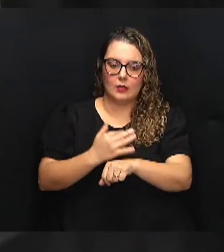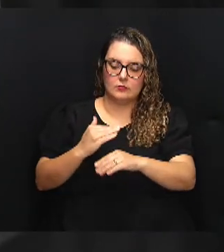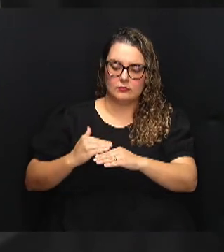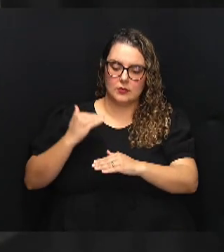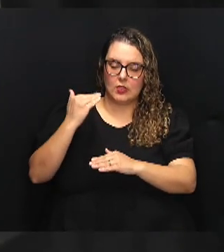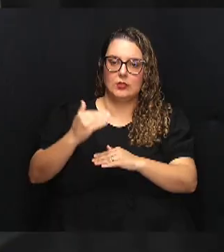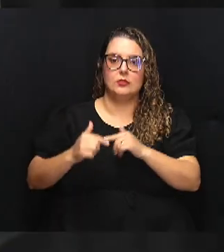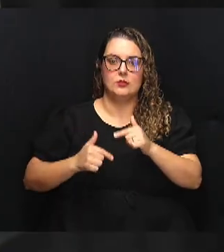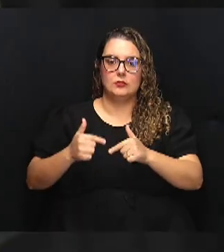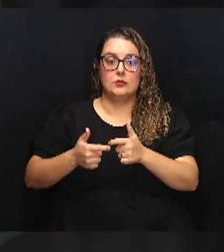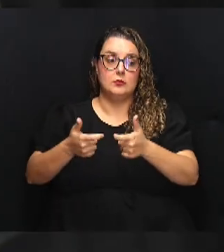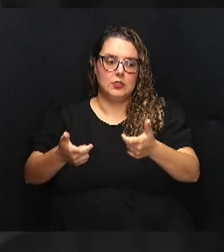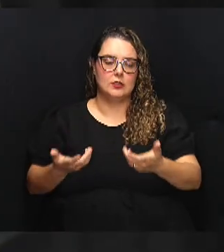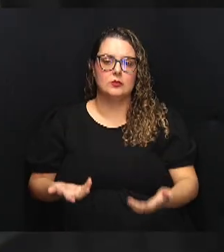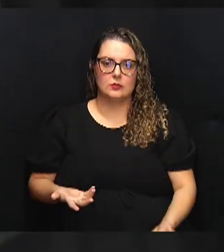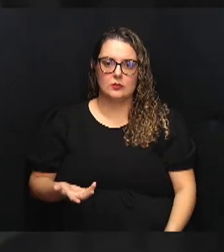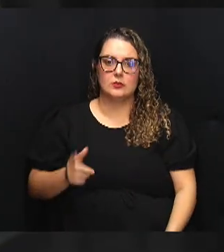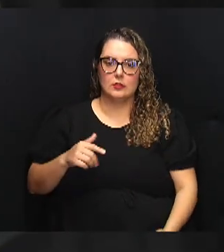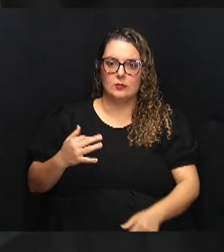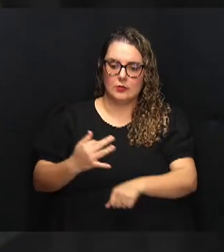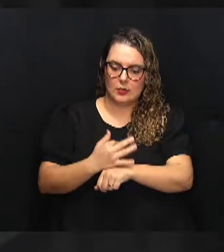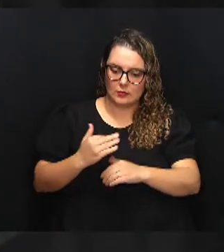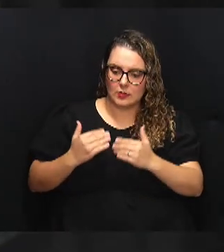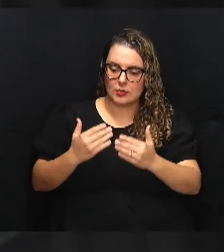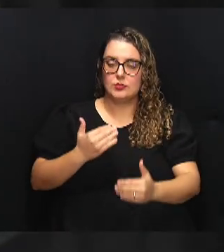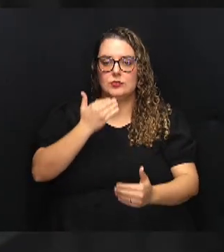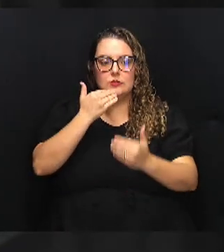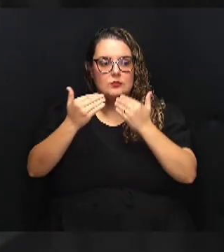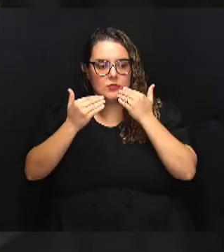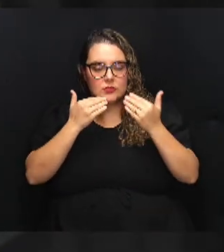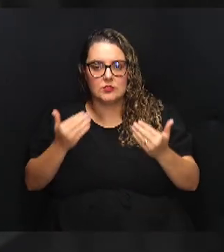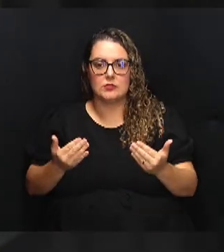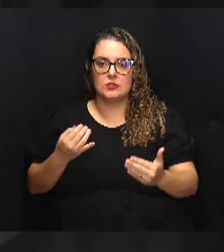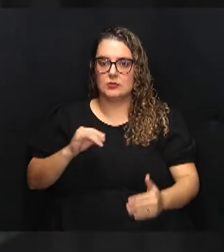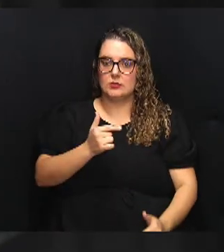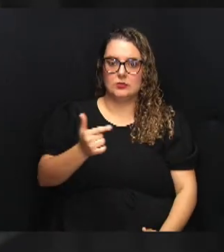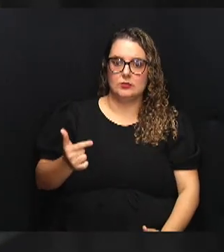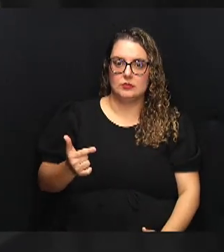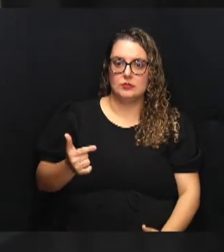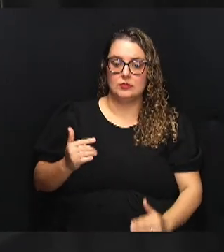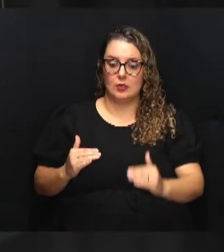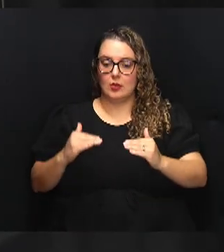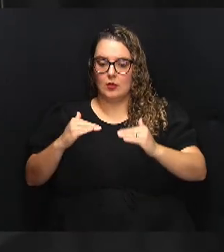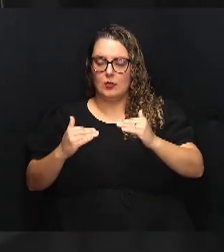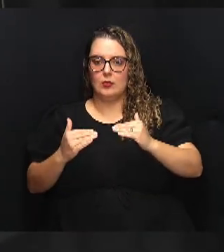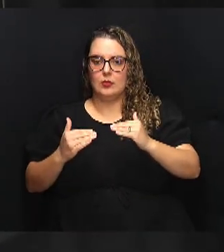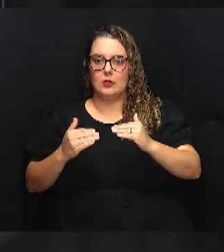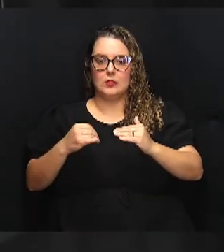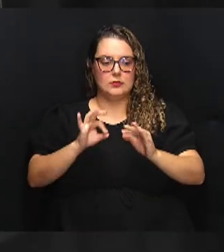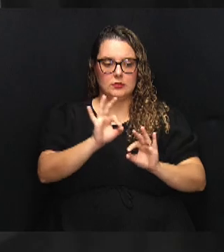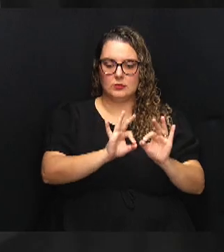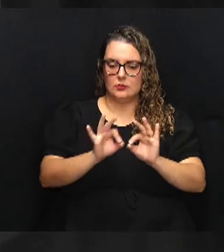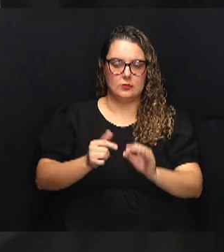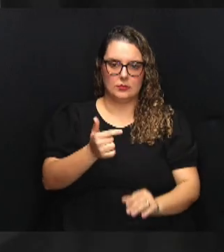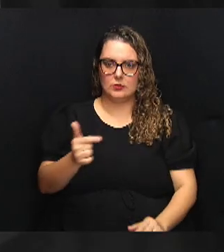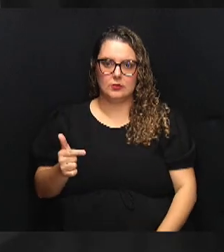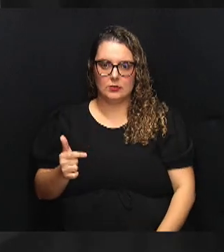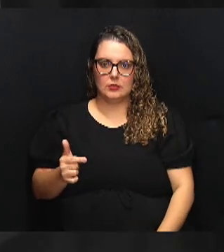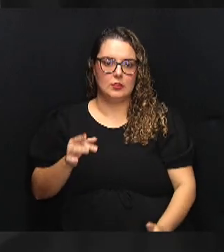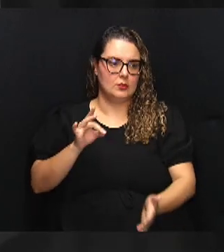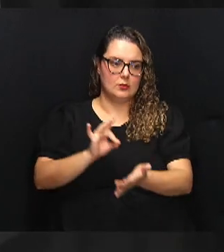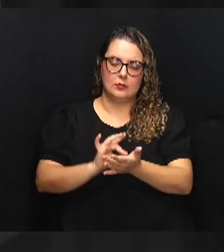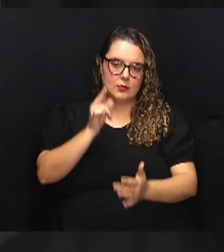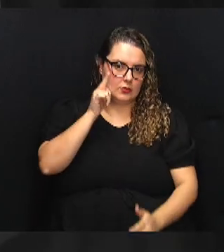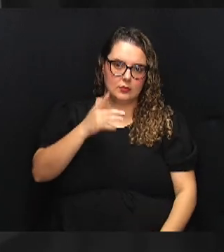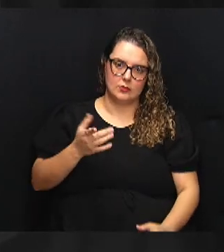de trabalho muito grande, é uma sobrecarga de demanda. Então, se você não tiver equilibrado, se você não tiver organizado, você realmente não dá